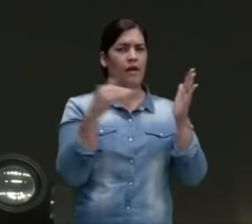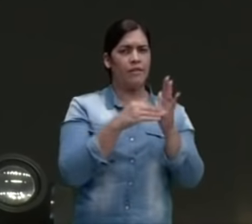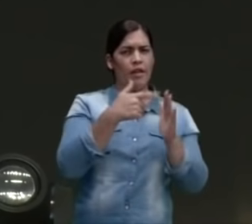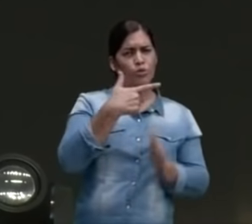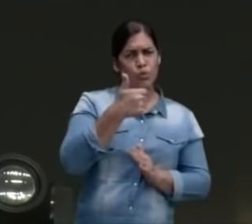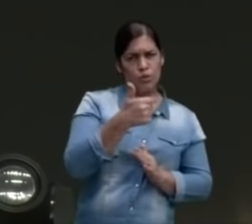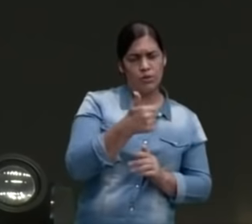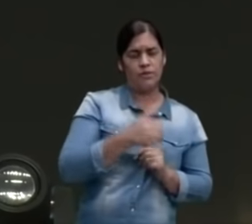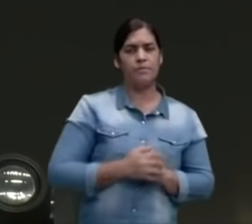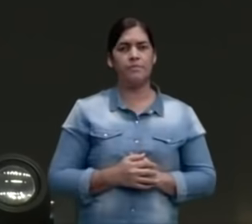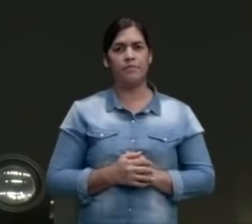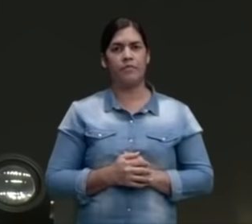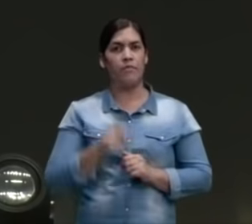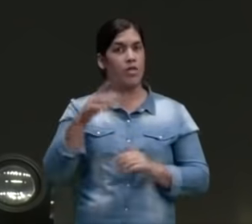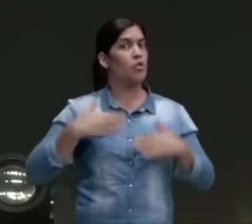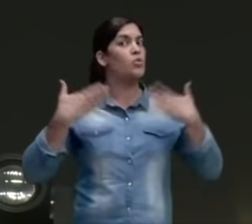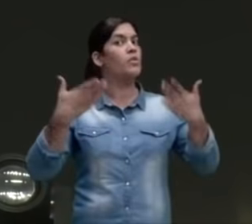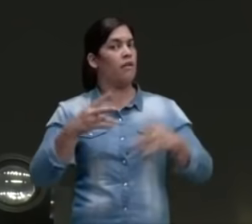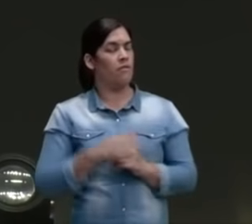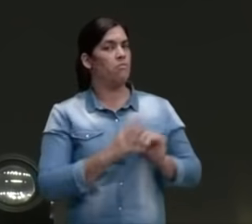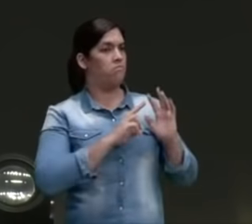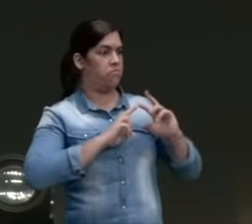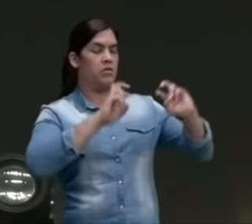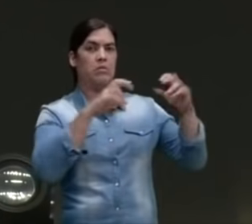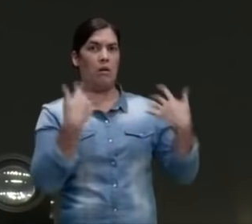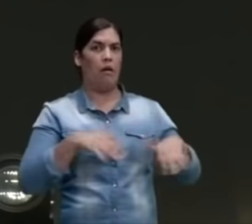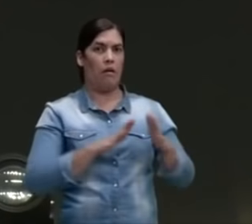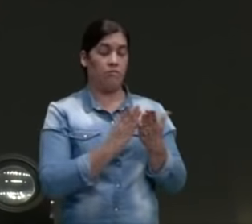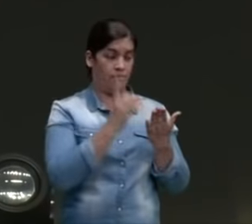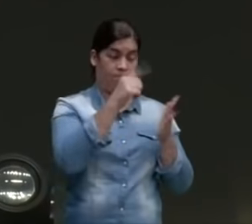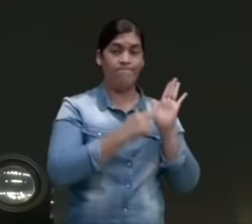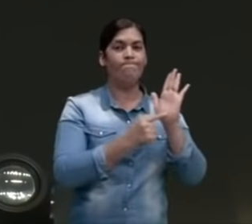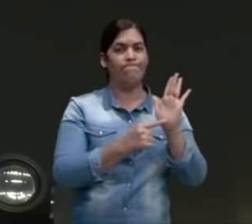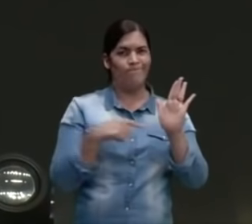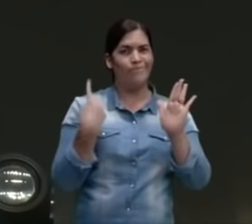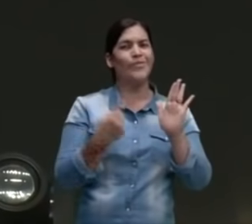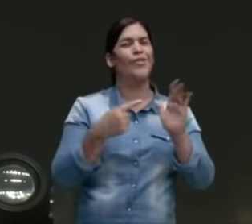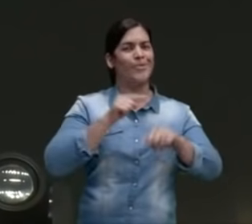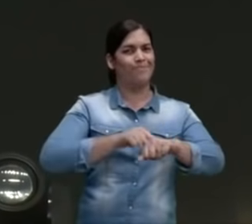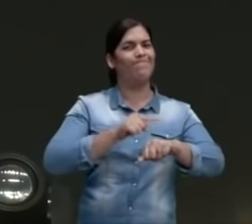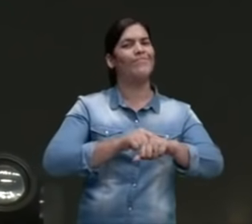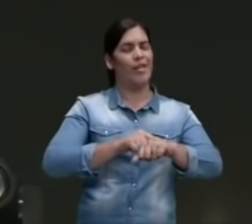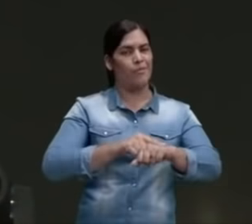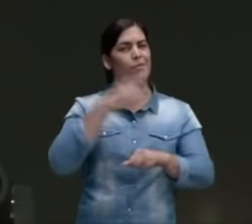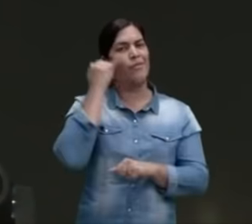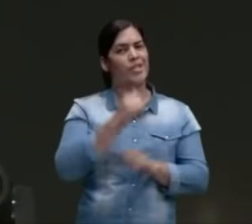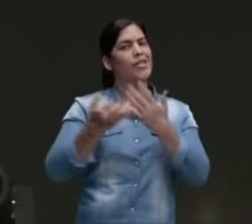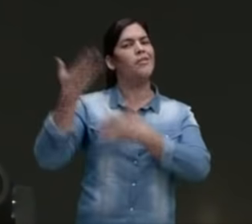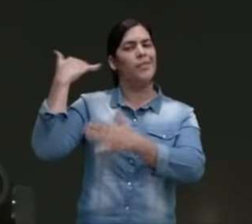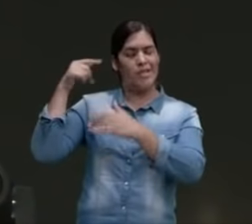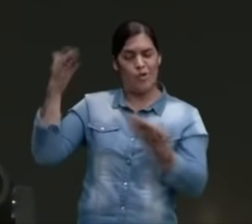12. E esse aqui você vai ficar assustado de ver que realmente nós chegamos nesse tempo profetizado.